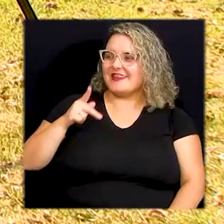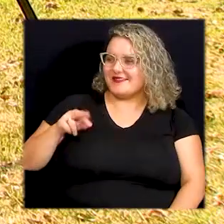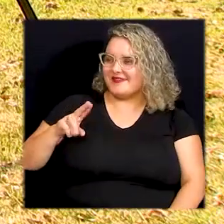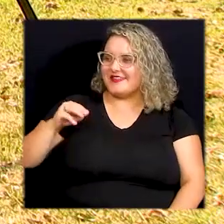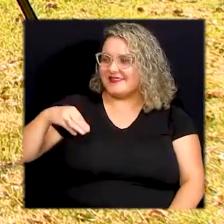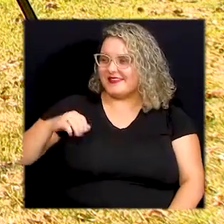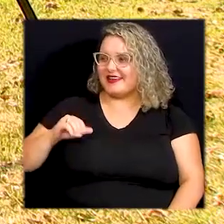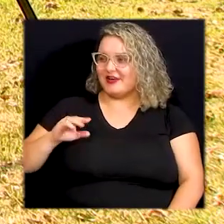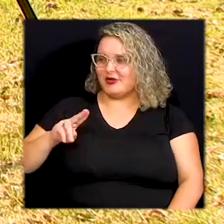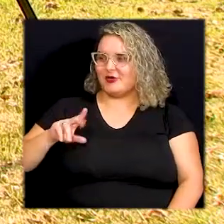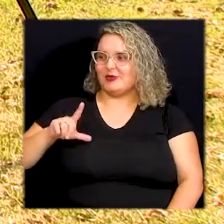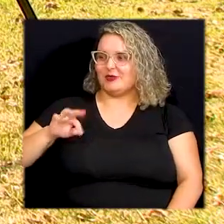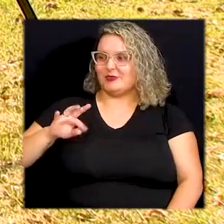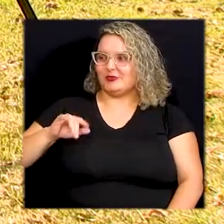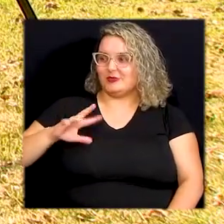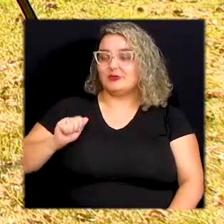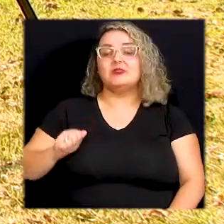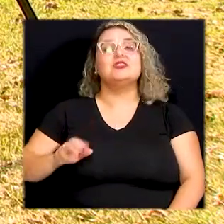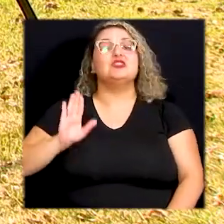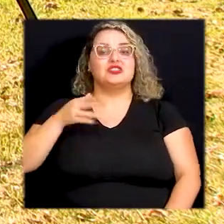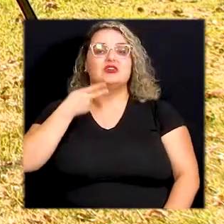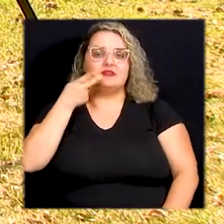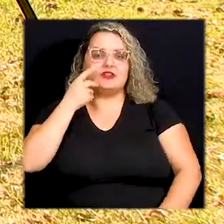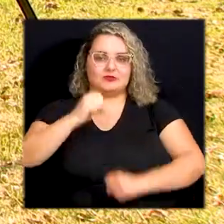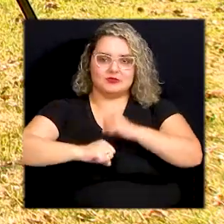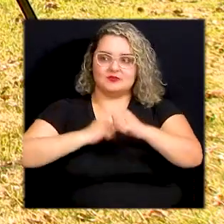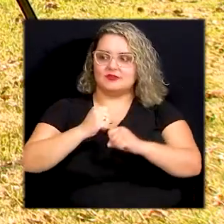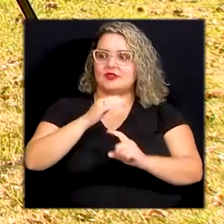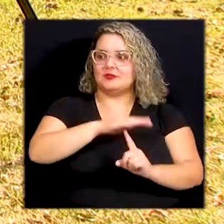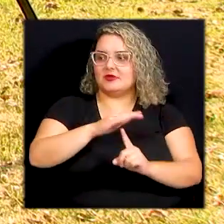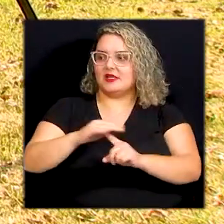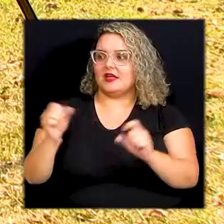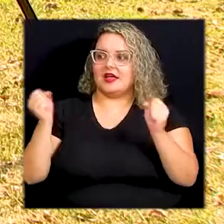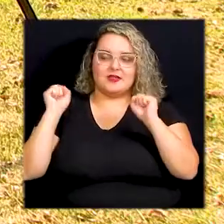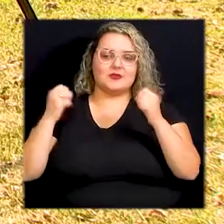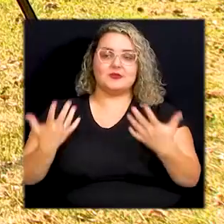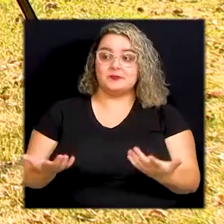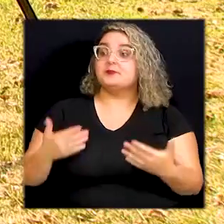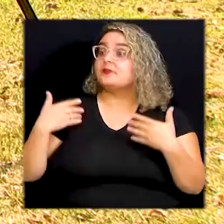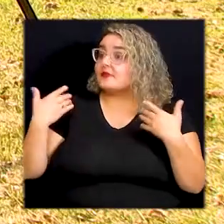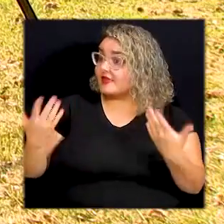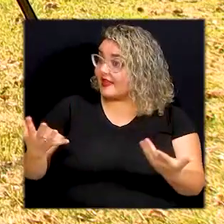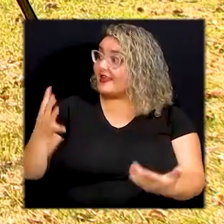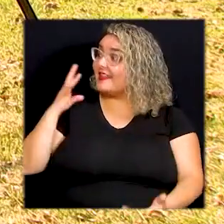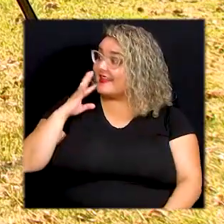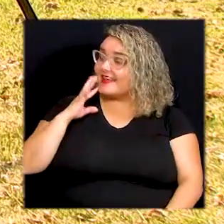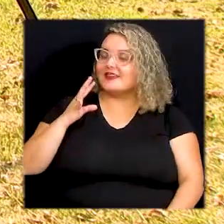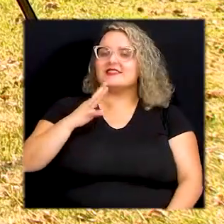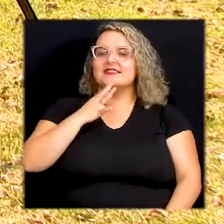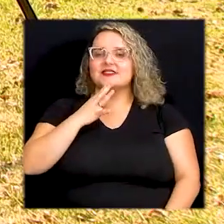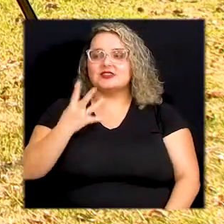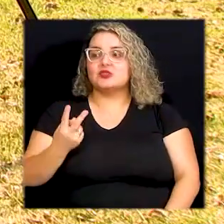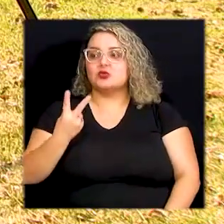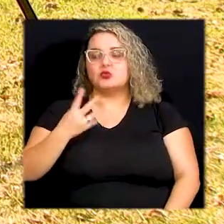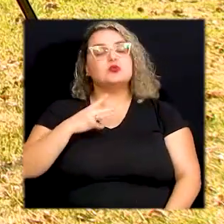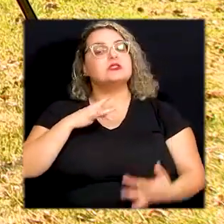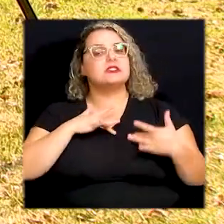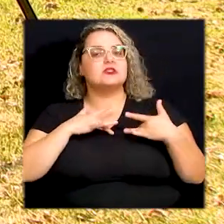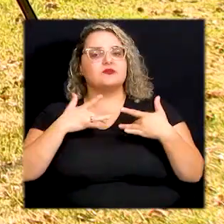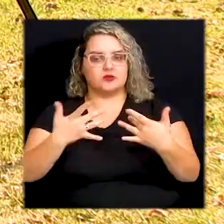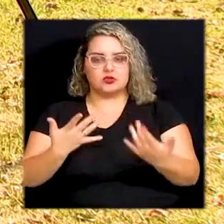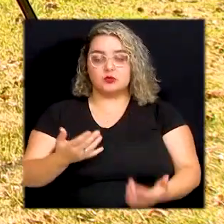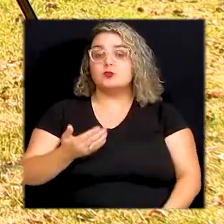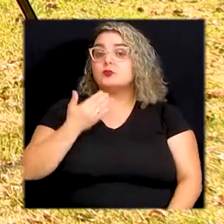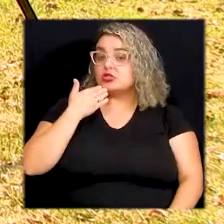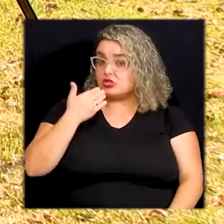conheço a permacultura, sim. Já falamos sobre isso aqui no Giro Ambiental. Eu adorei. Acho ótimo. Então, duas das